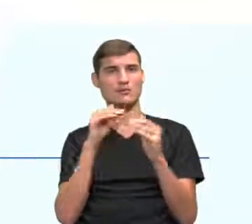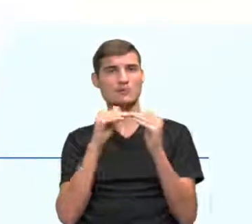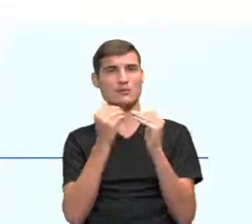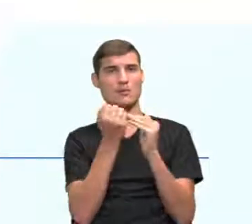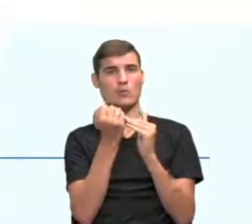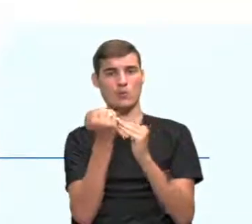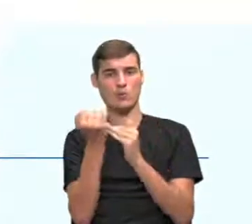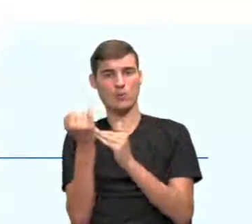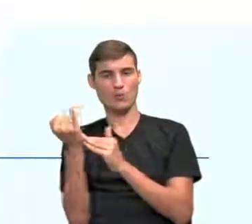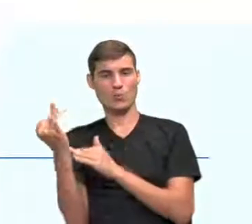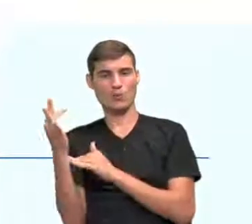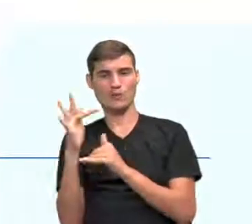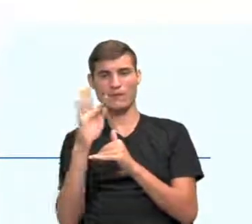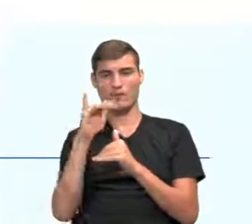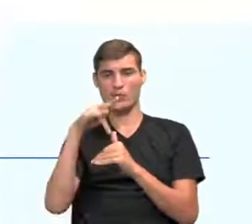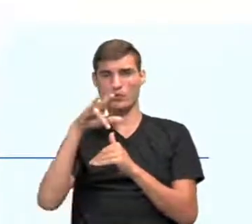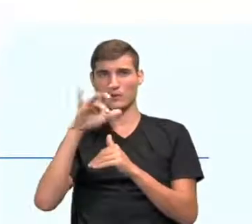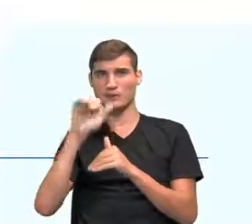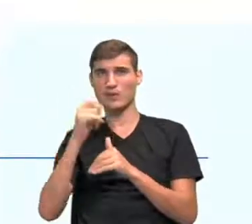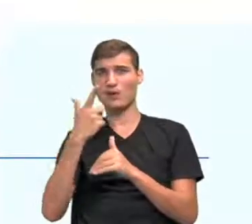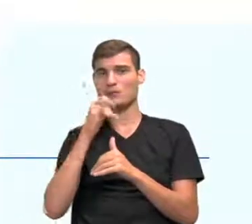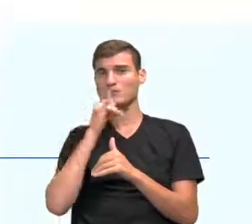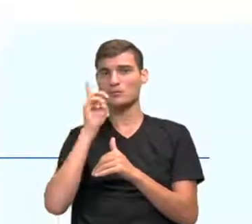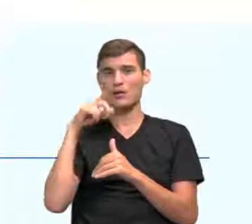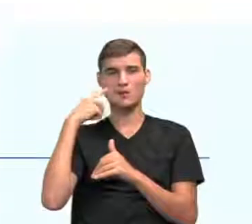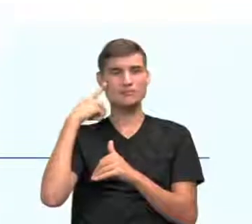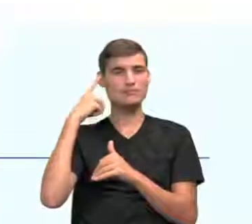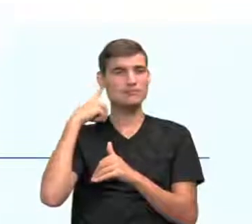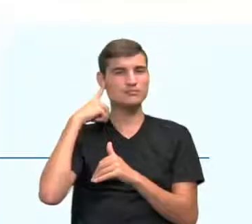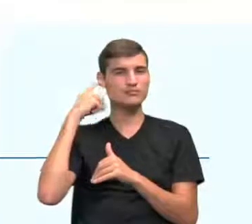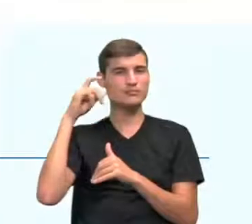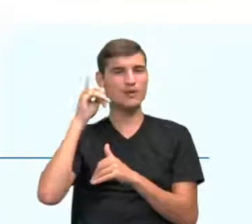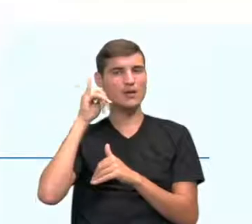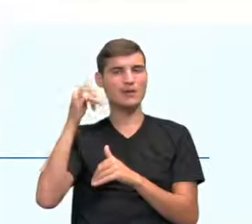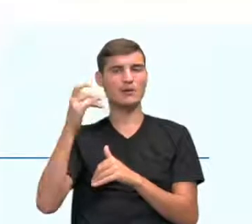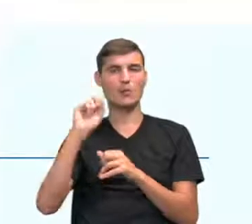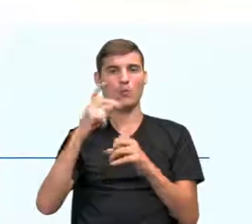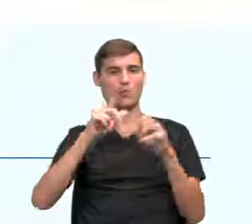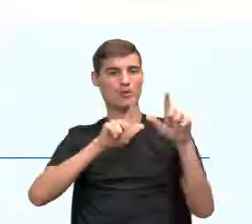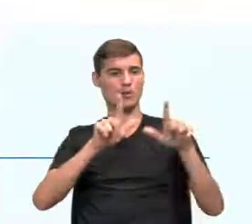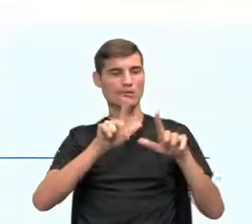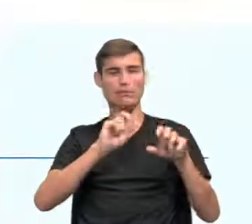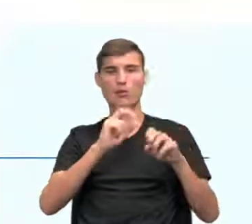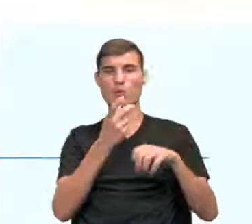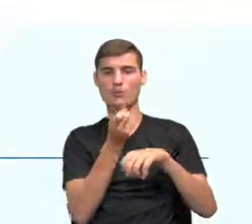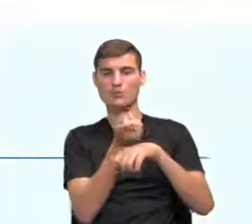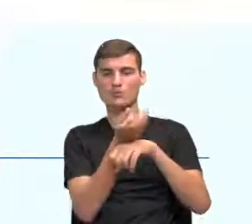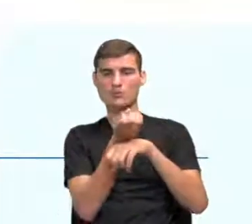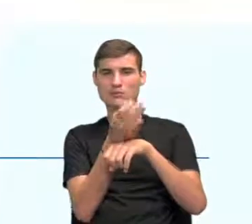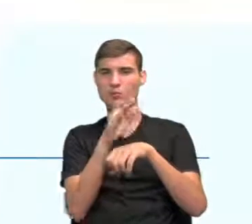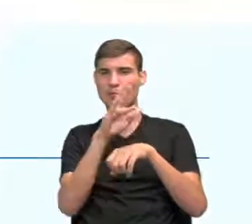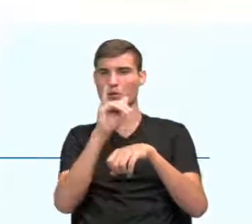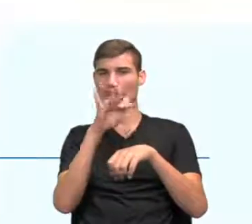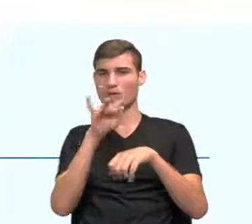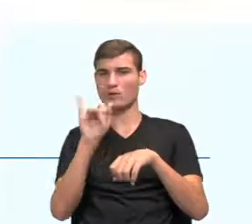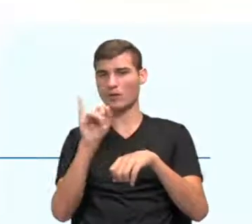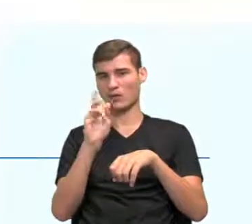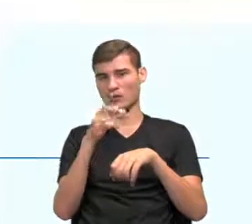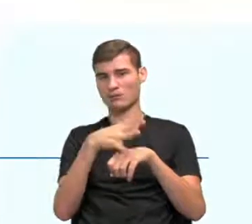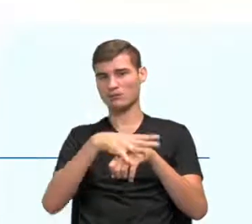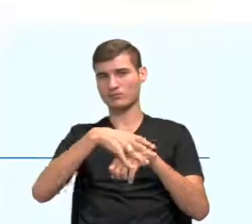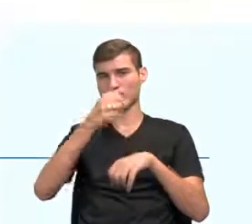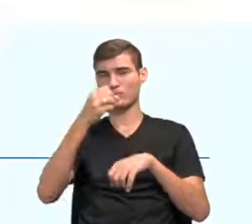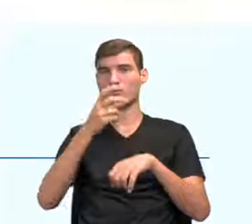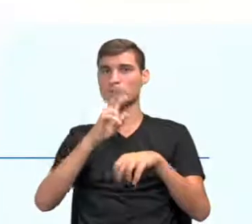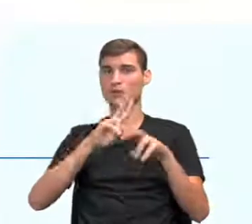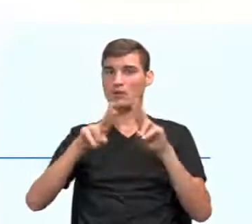frequência na rádio, por exemplo, na TV, na Wi-Fi. Cada esquema de transmissão tem a sua frequência específica,